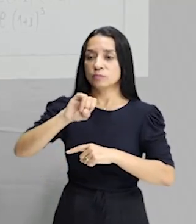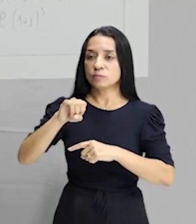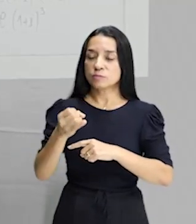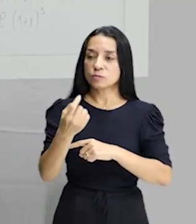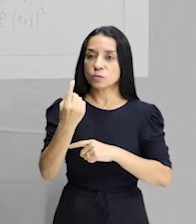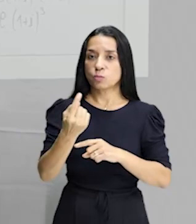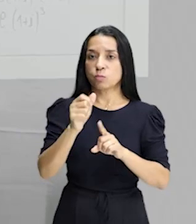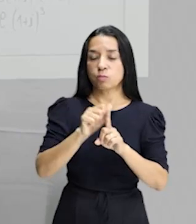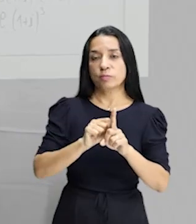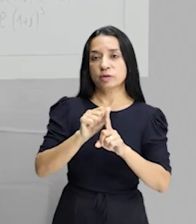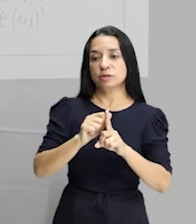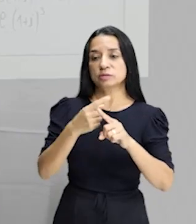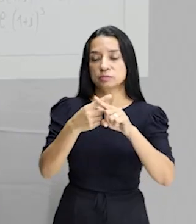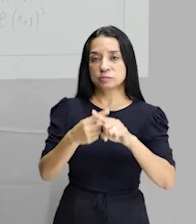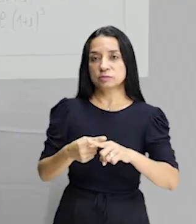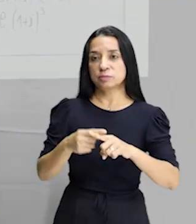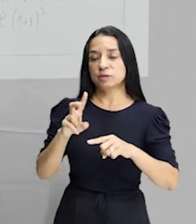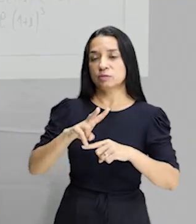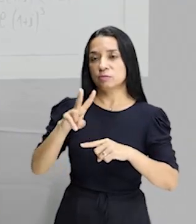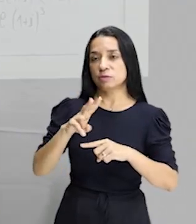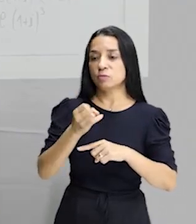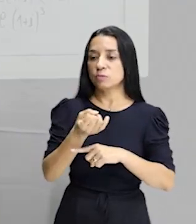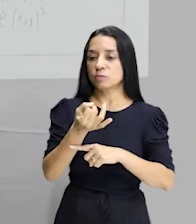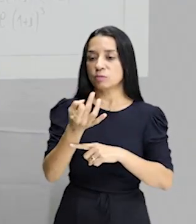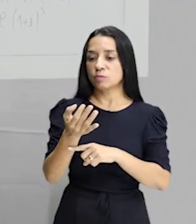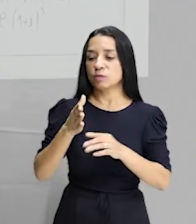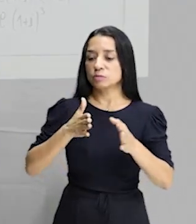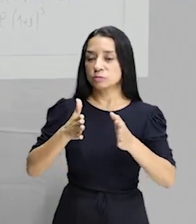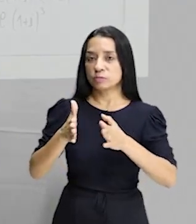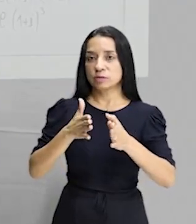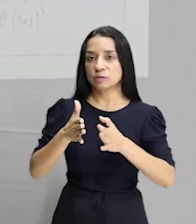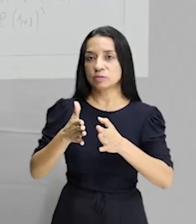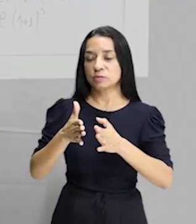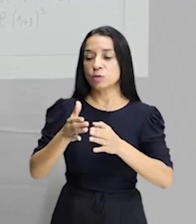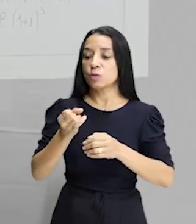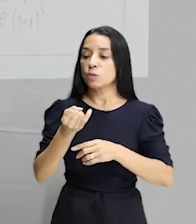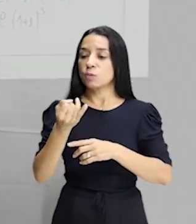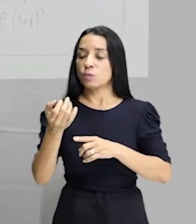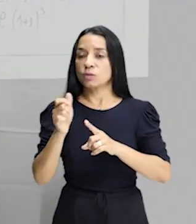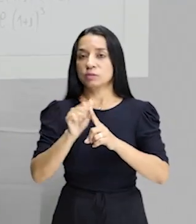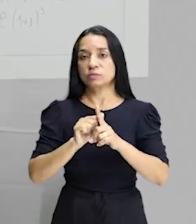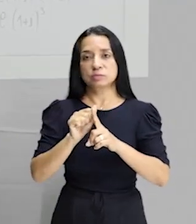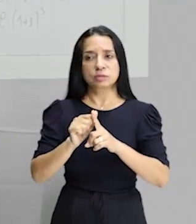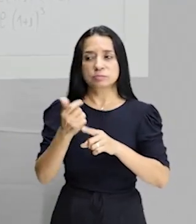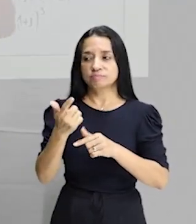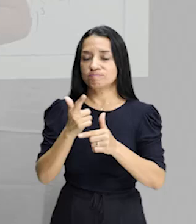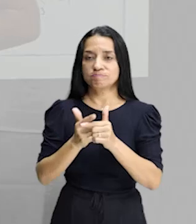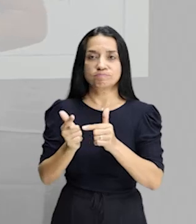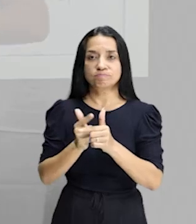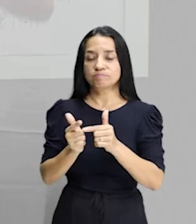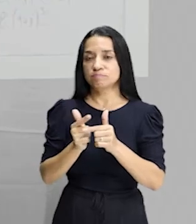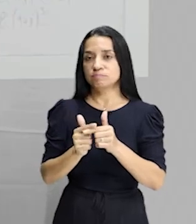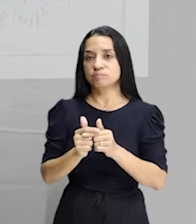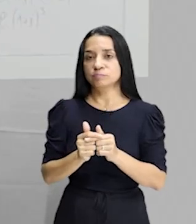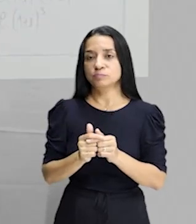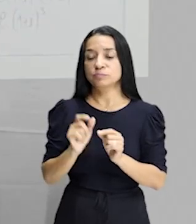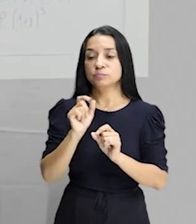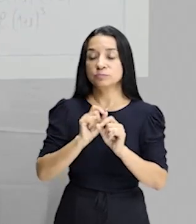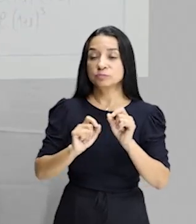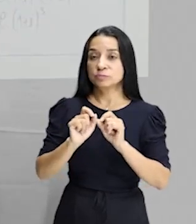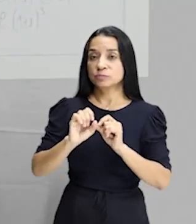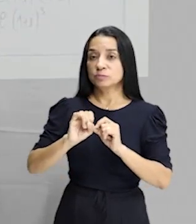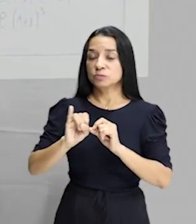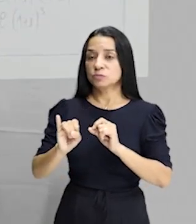e multiplicar esse valor pela quantidade de períodos nesse caso a quantidade de meses sem problema tá isso